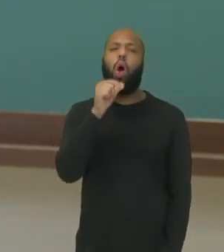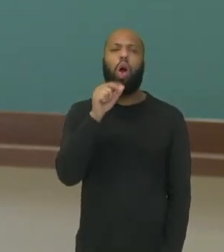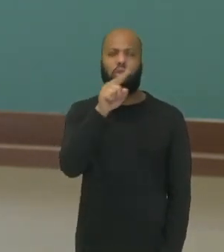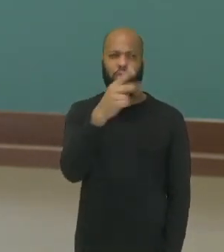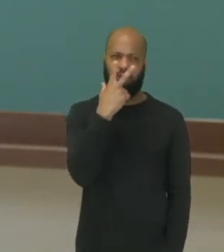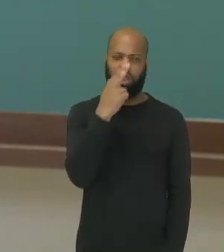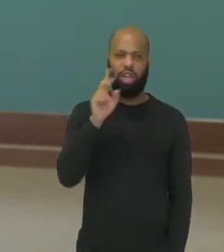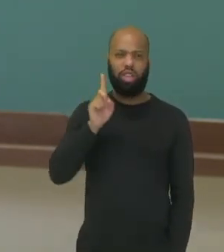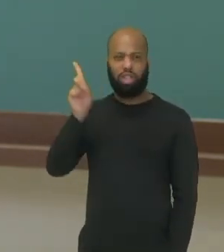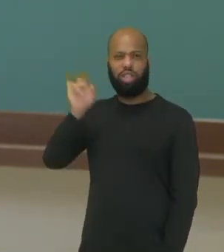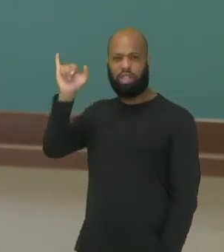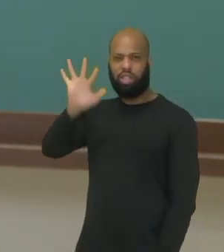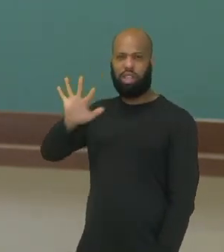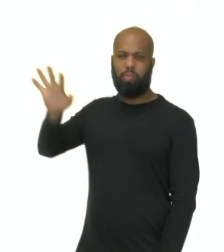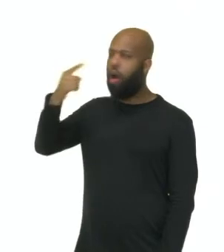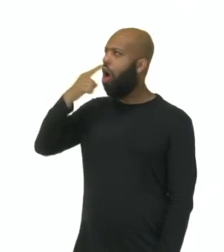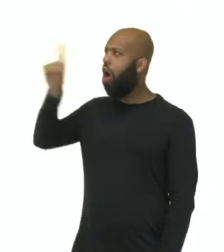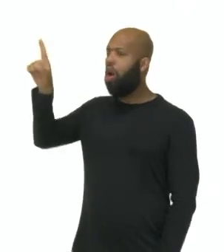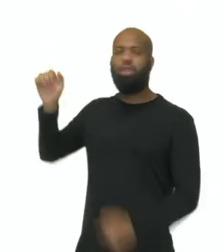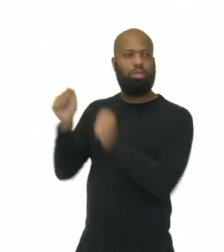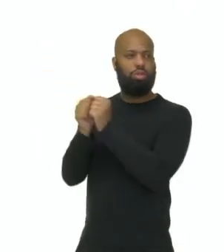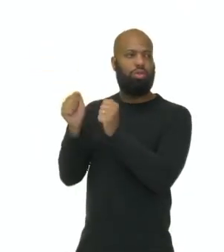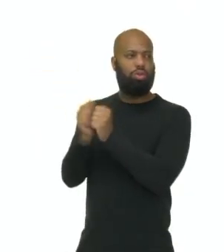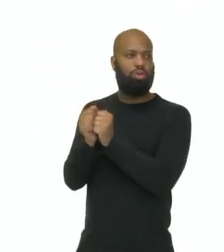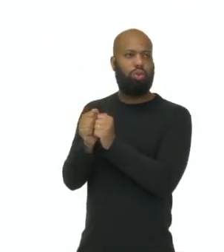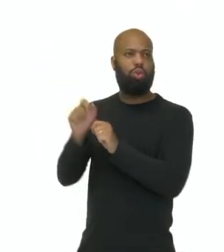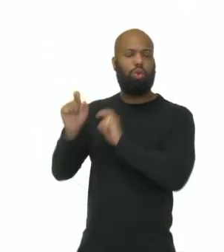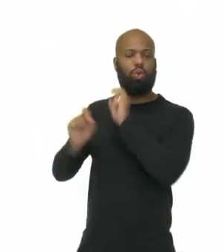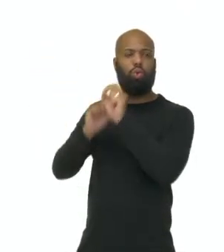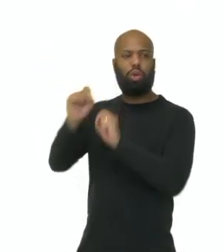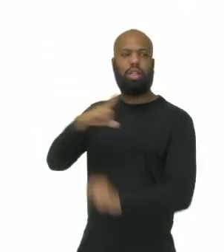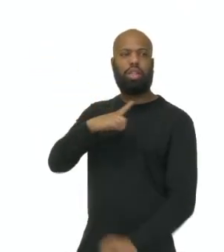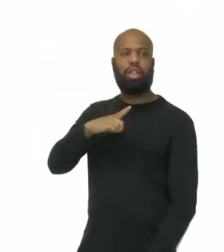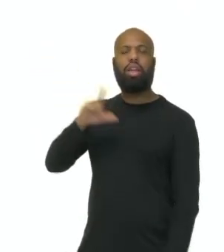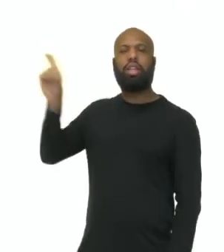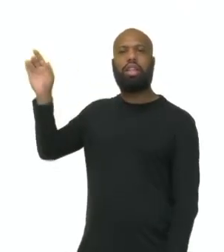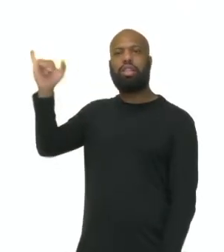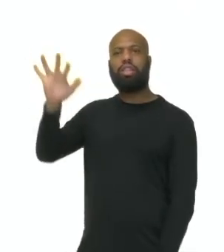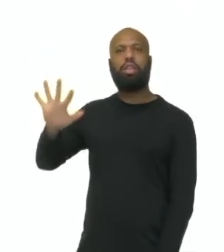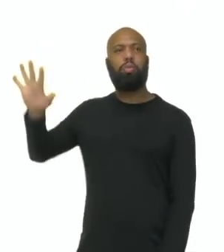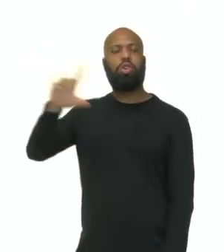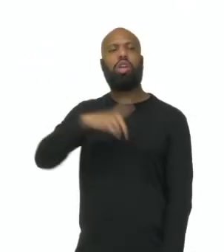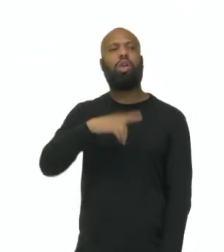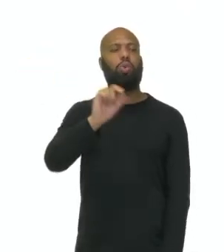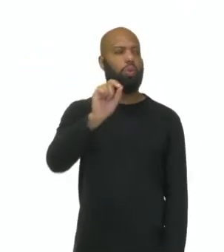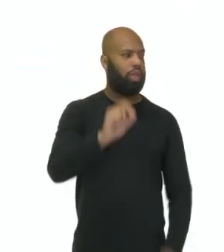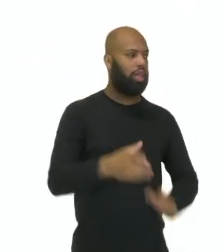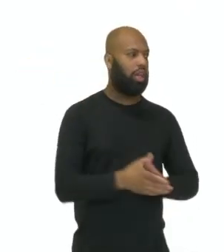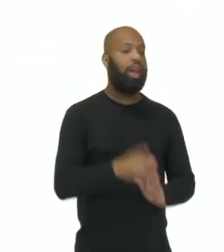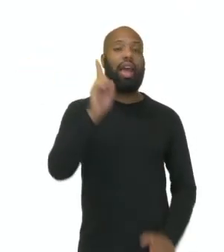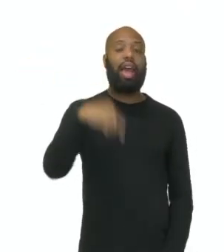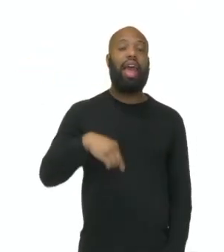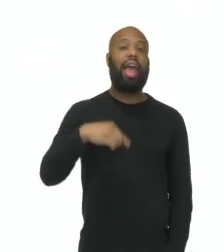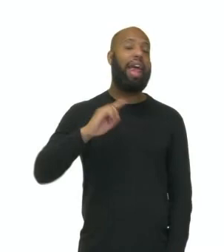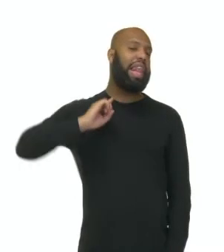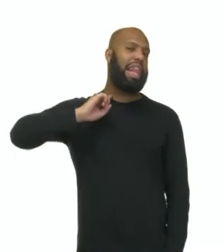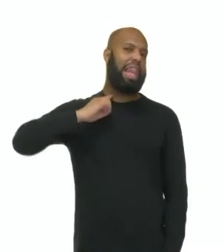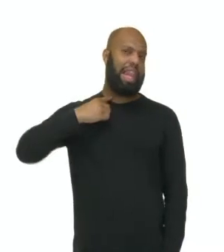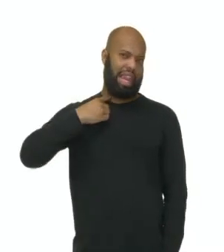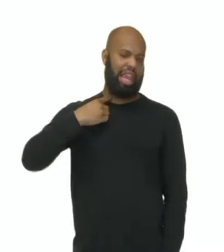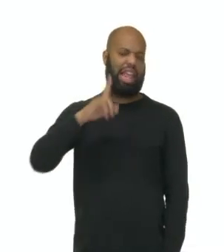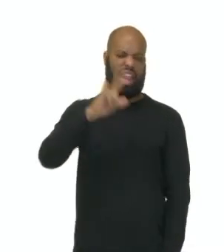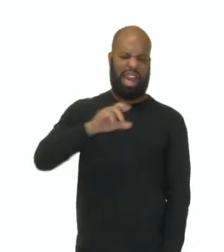essa imagem aqui, vem aqui conferir comigo, o que vocês estão vendo nessas imagens aqui? Esse lixo, será que caiu ali